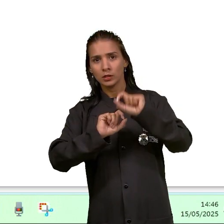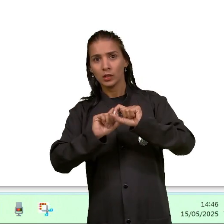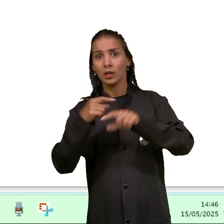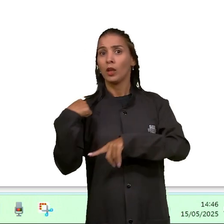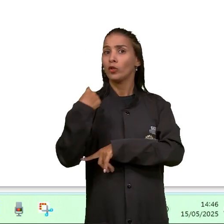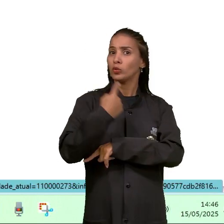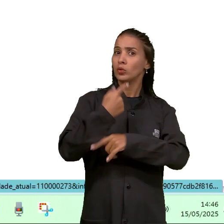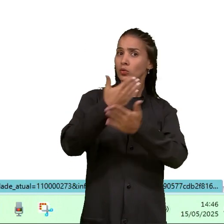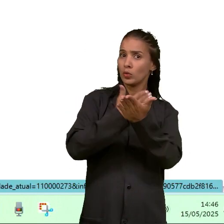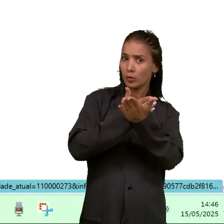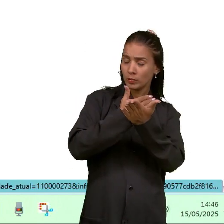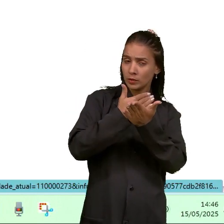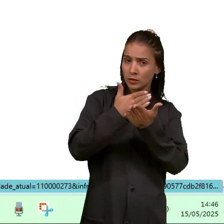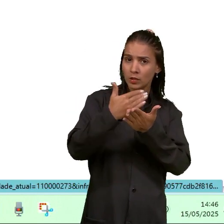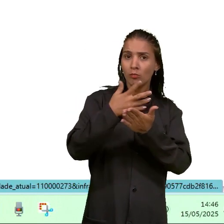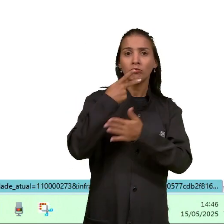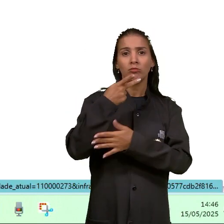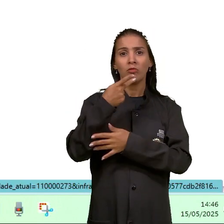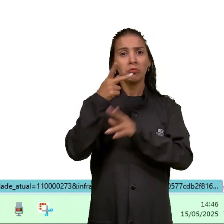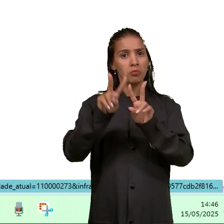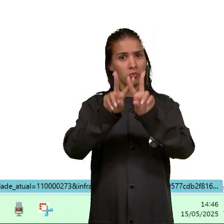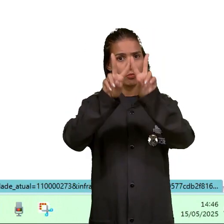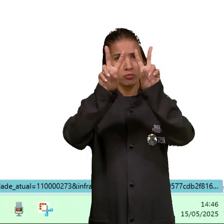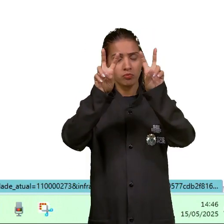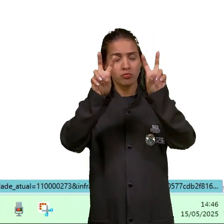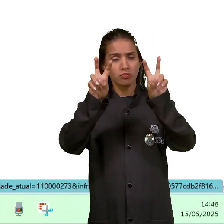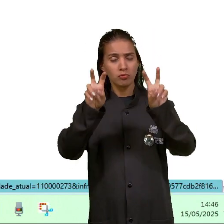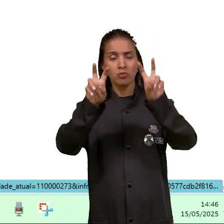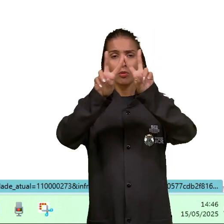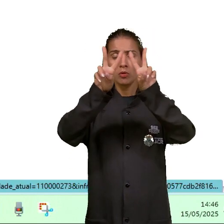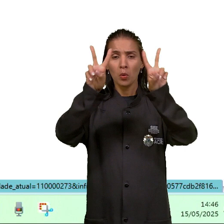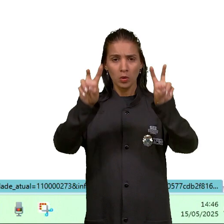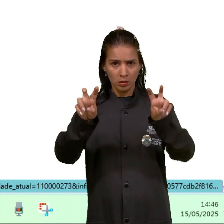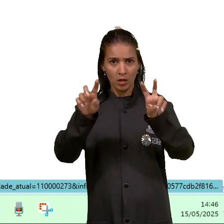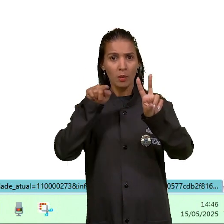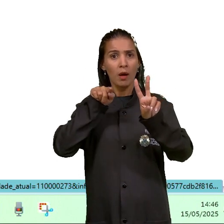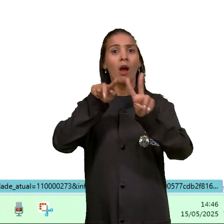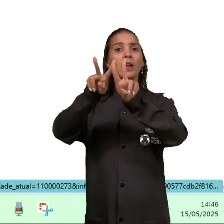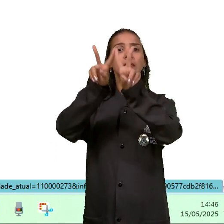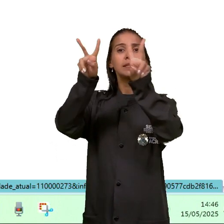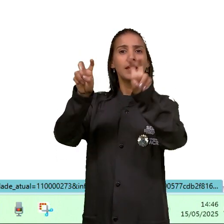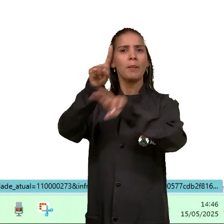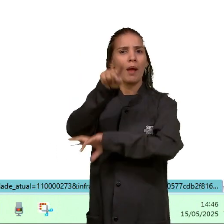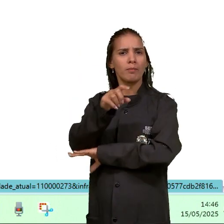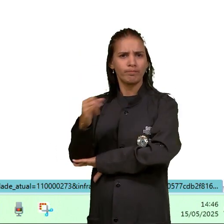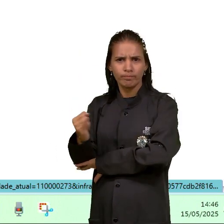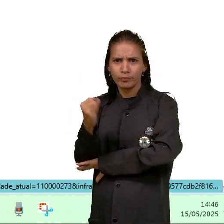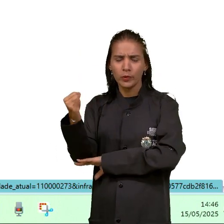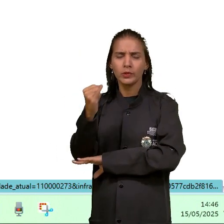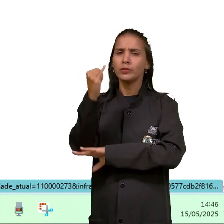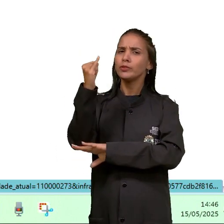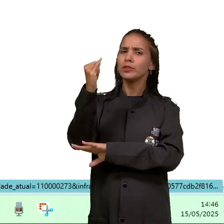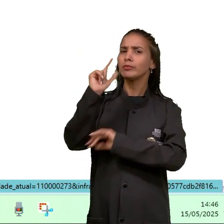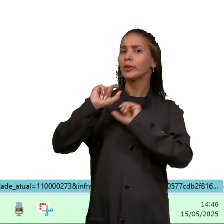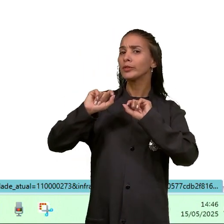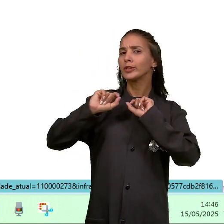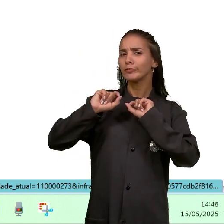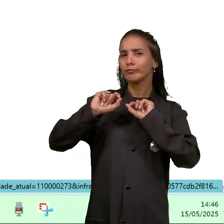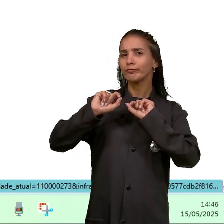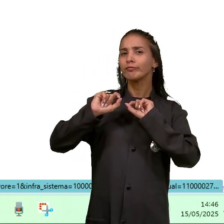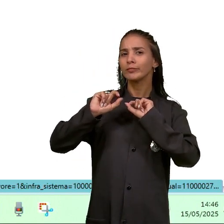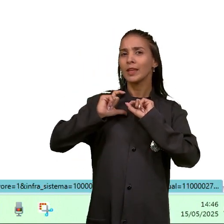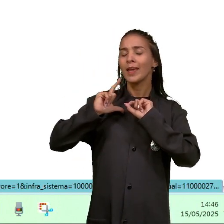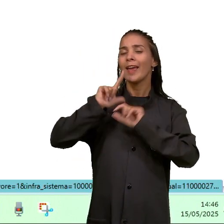iniciar com vocês hoje, já falando sobre um tema que é muito importante aqui para o SEI, que é o